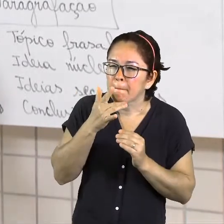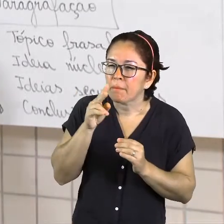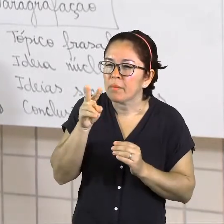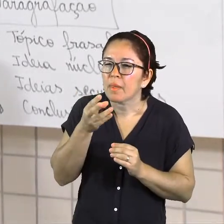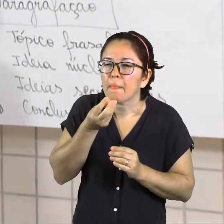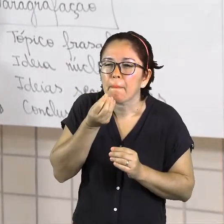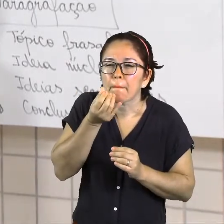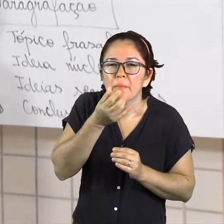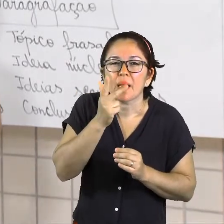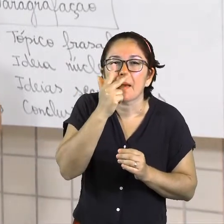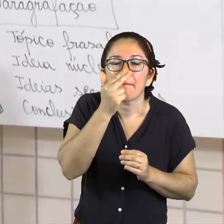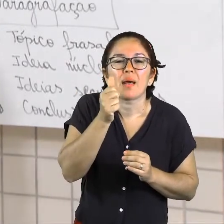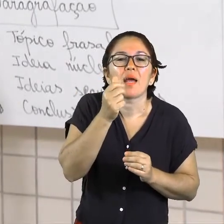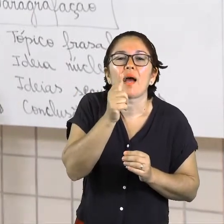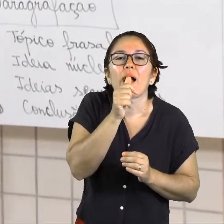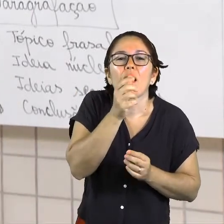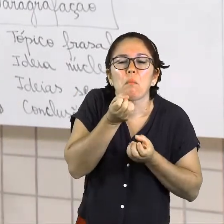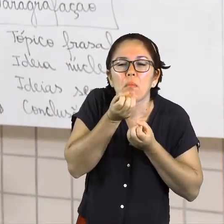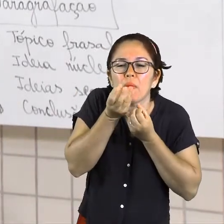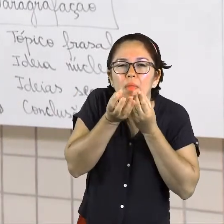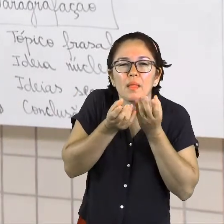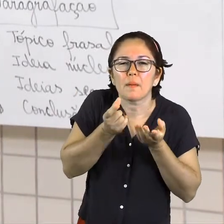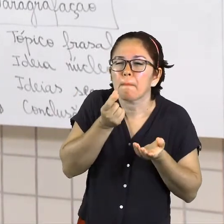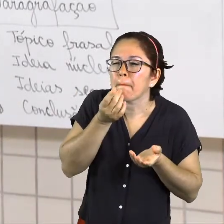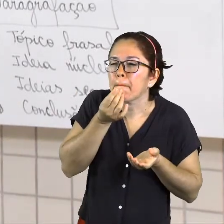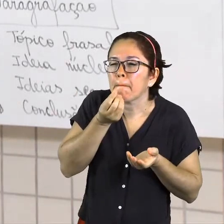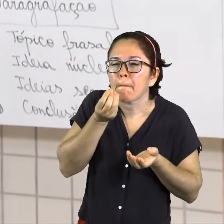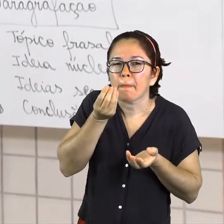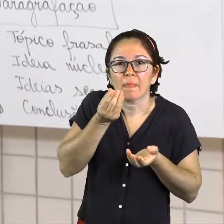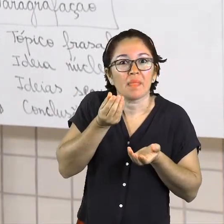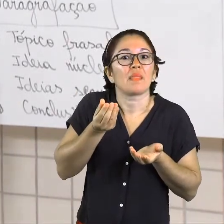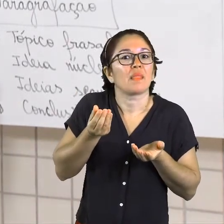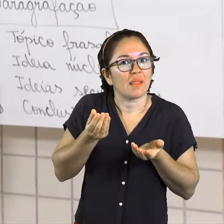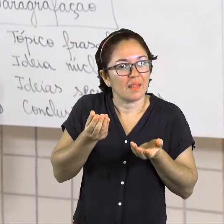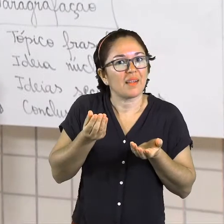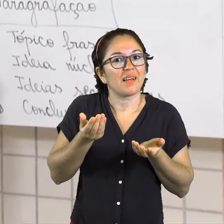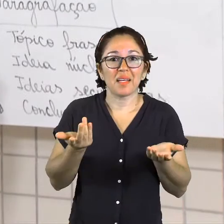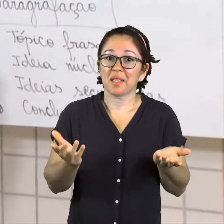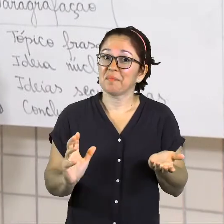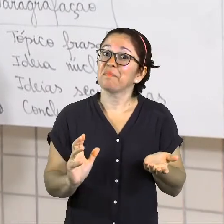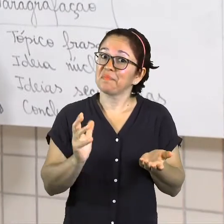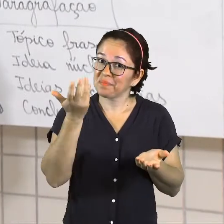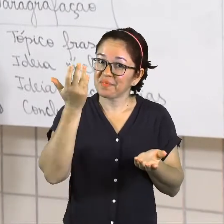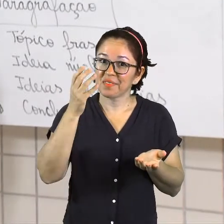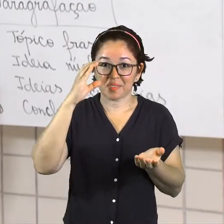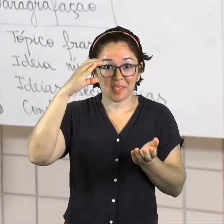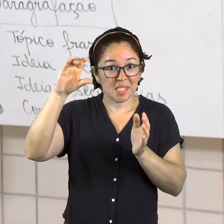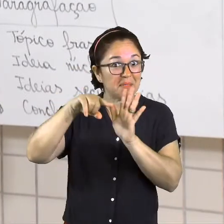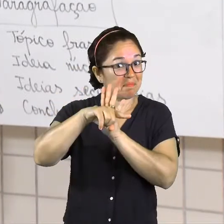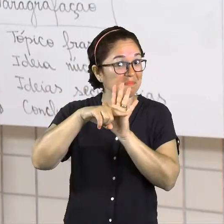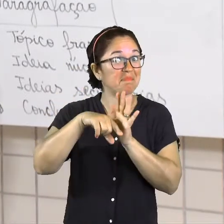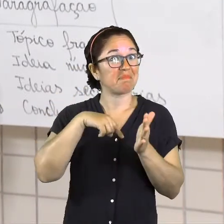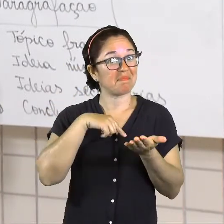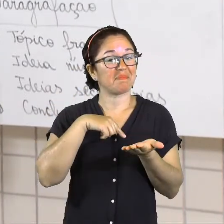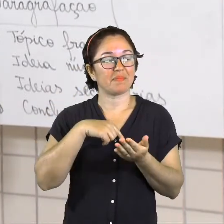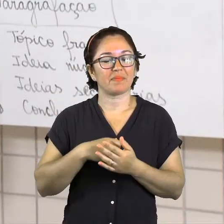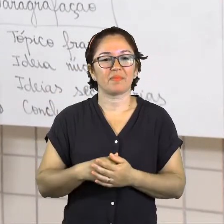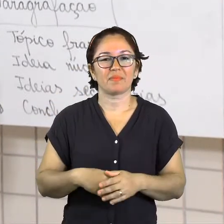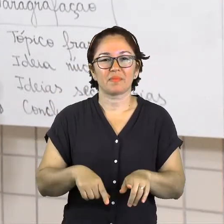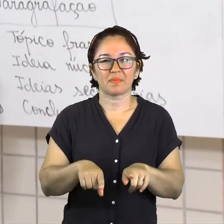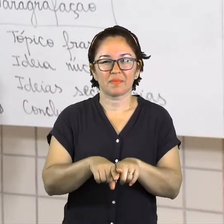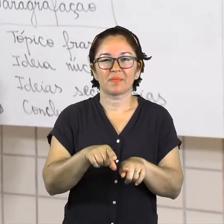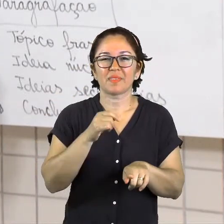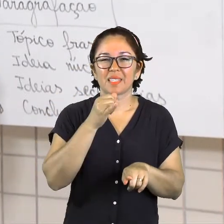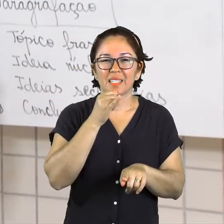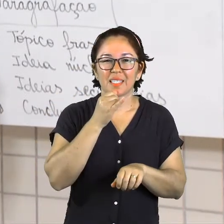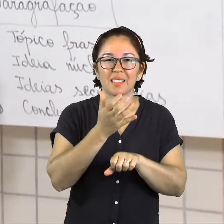lá interpretativo em que vocês vão ver essas características. Mas como a gente está na nossa aula de PPT, de pesquisa e